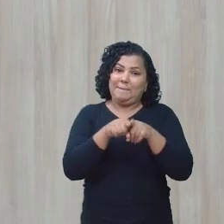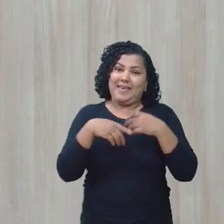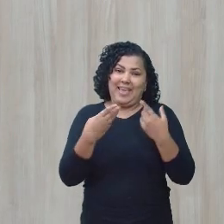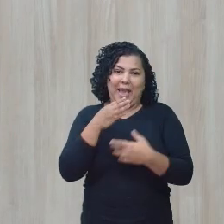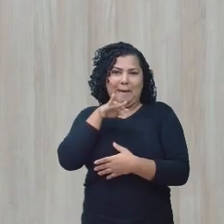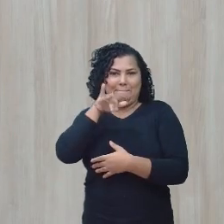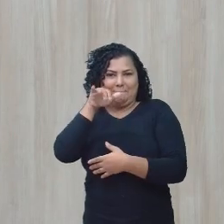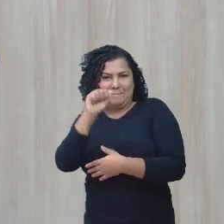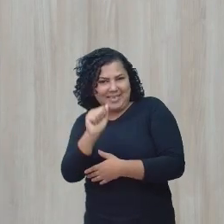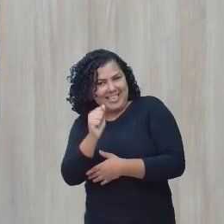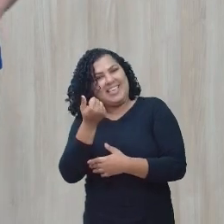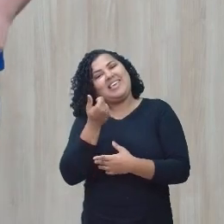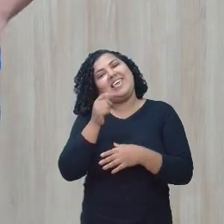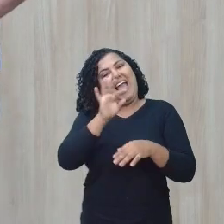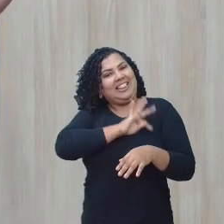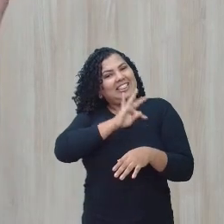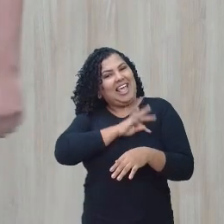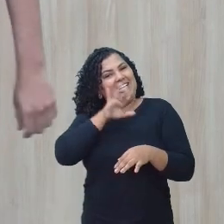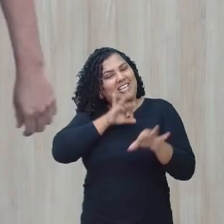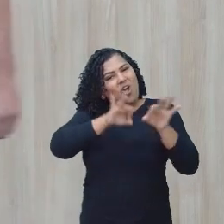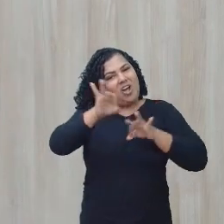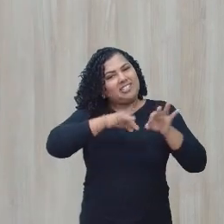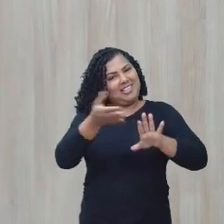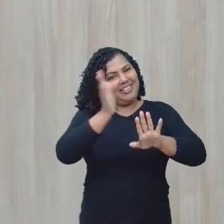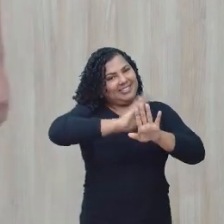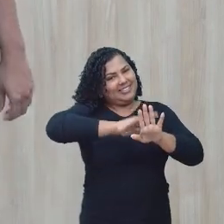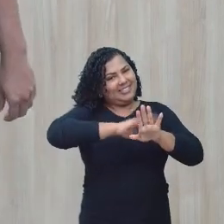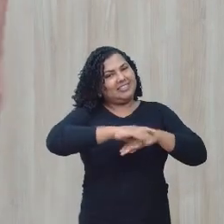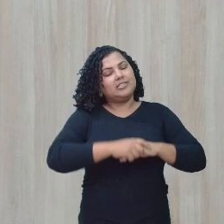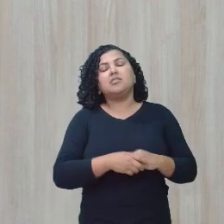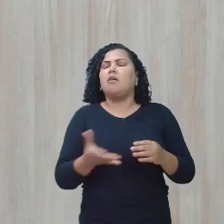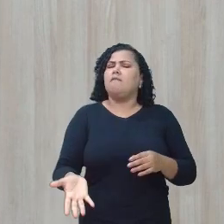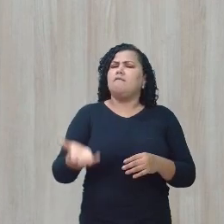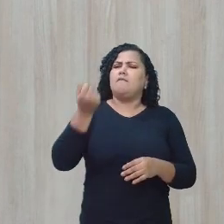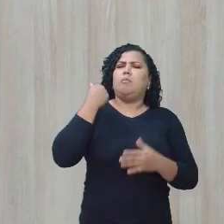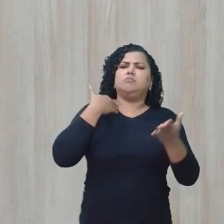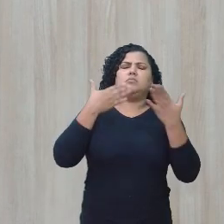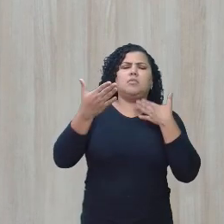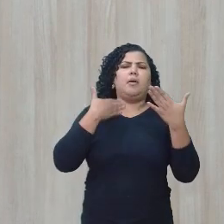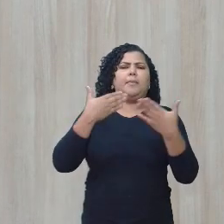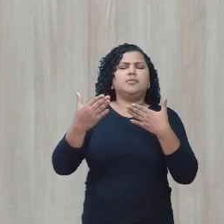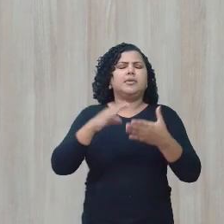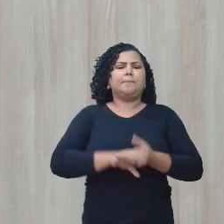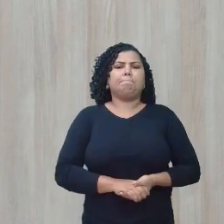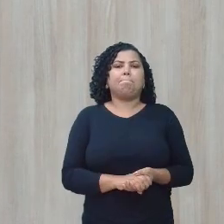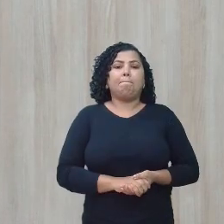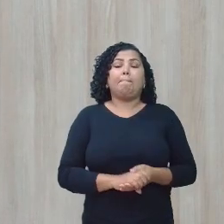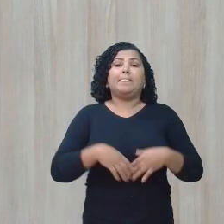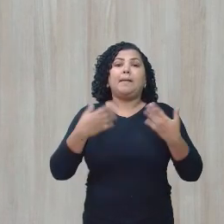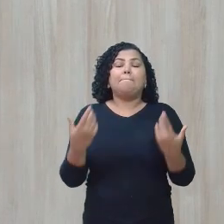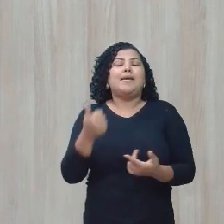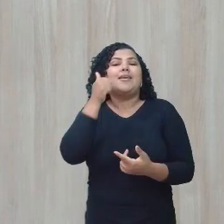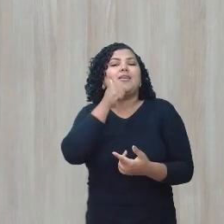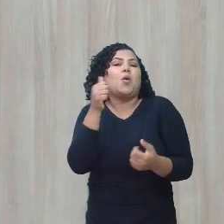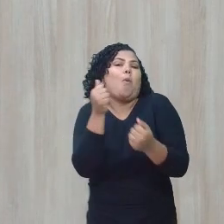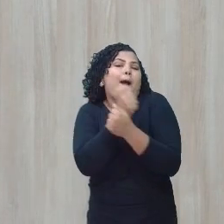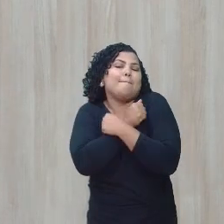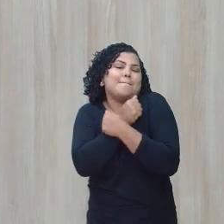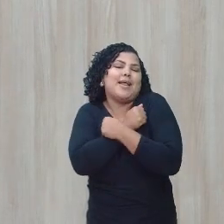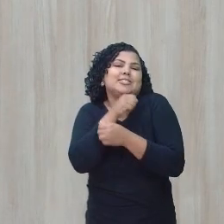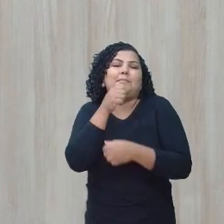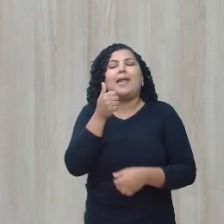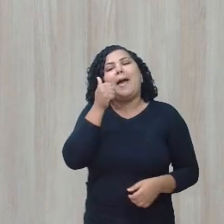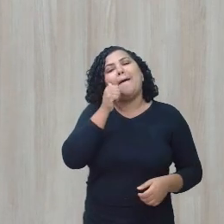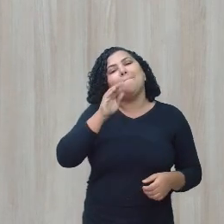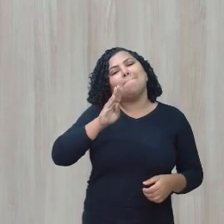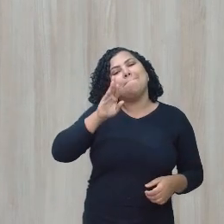também. Então vamos embora, né? Vamos começar aqui a debater, né? E também para a Brígida, né? Nossa